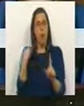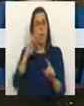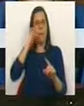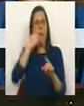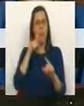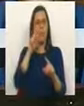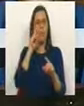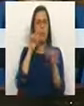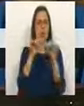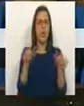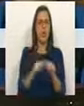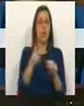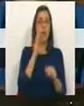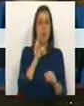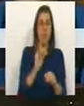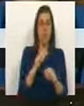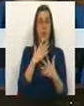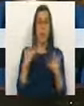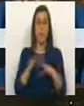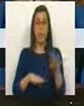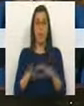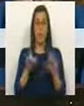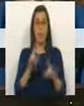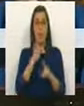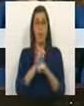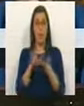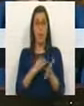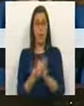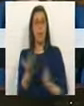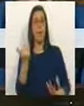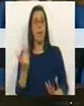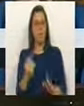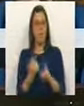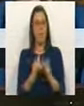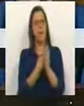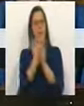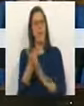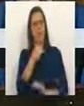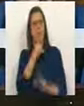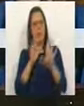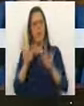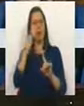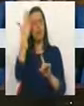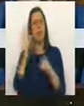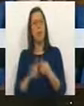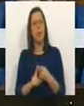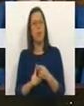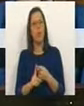a estabilização do sistema financeiro, que em grande medida foi feita, mas ainda se está a completar. Há várias medidas. A primeira,